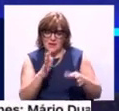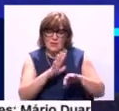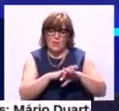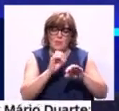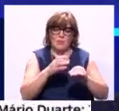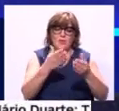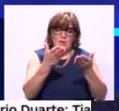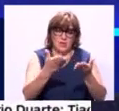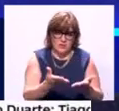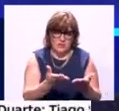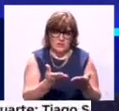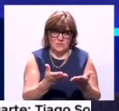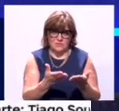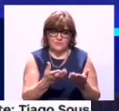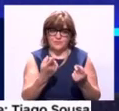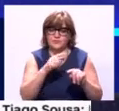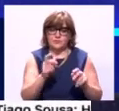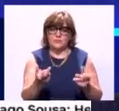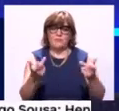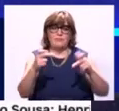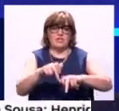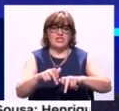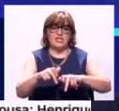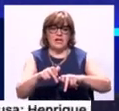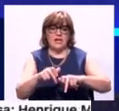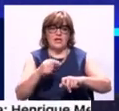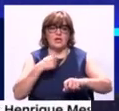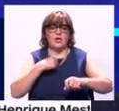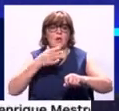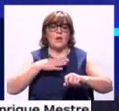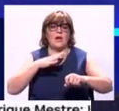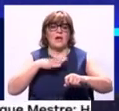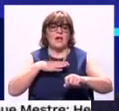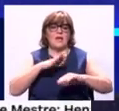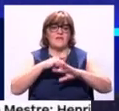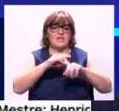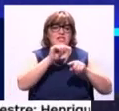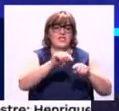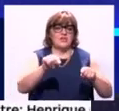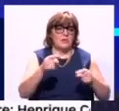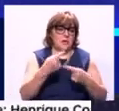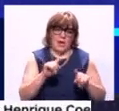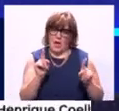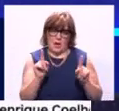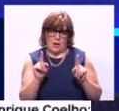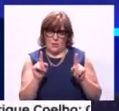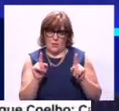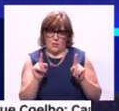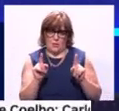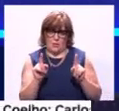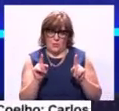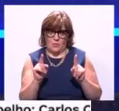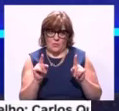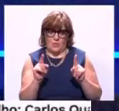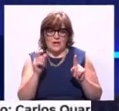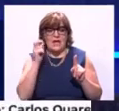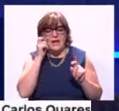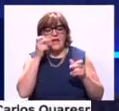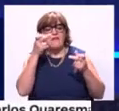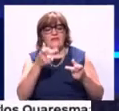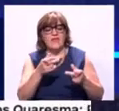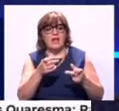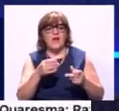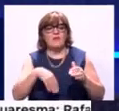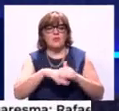é chegar, eu quero, vai ser isto, não é assim. Quem vai ficar com o futebol é o